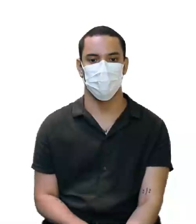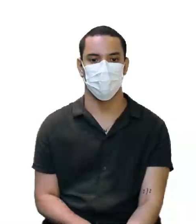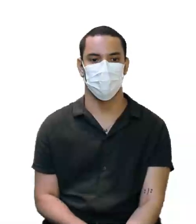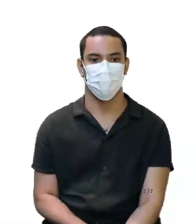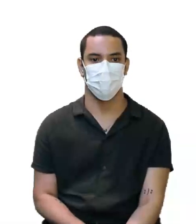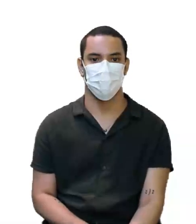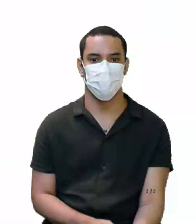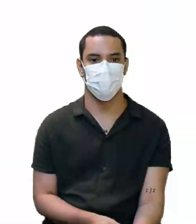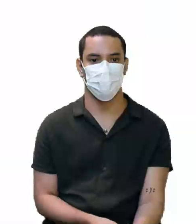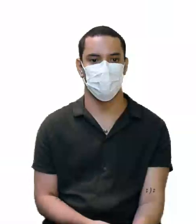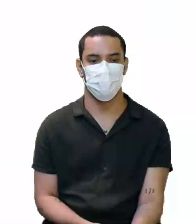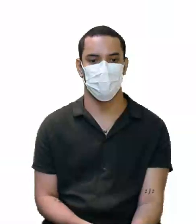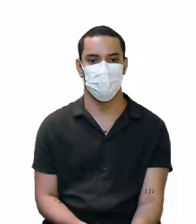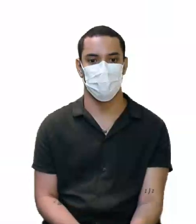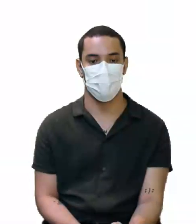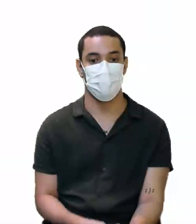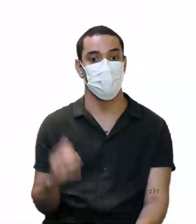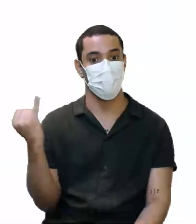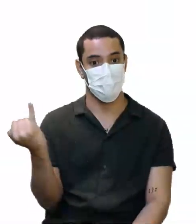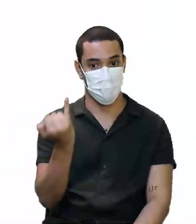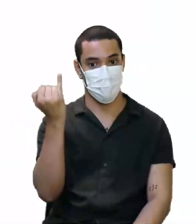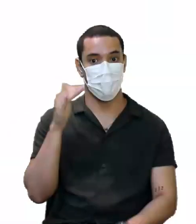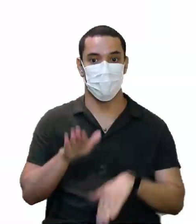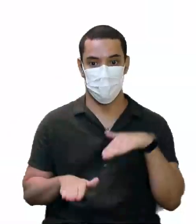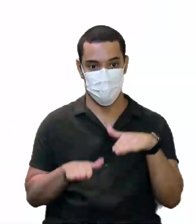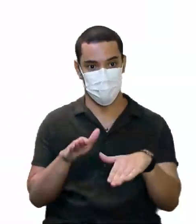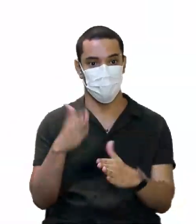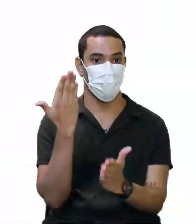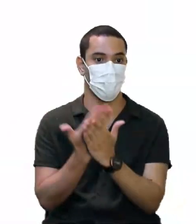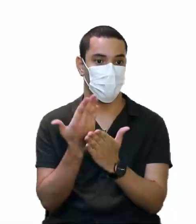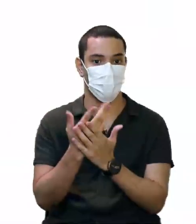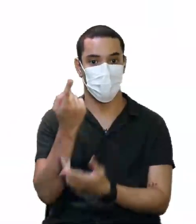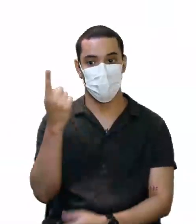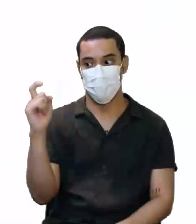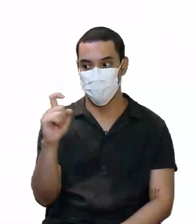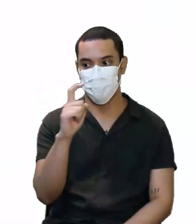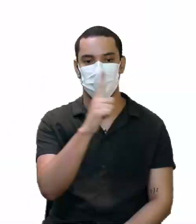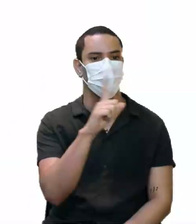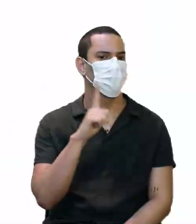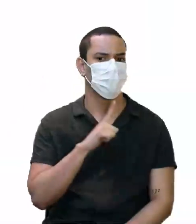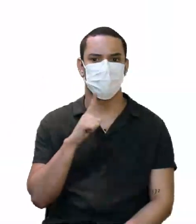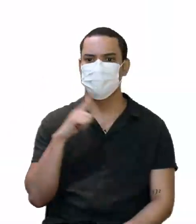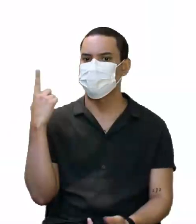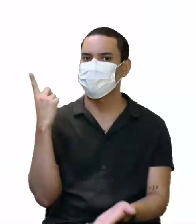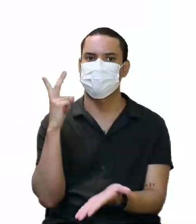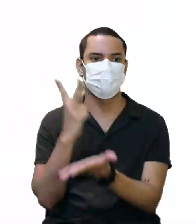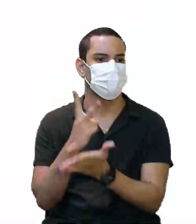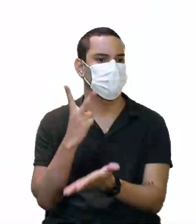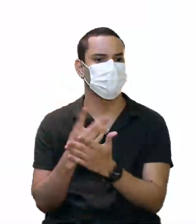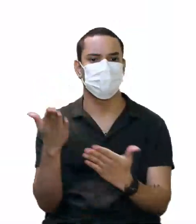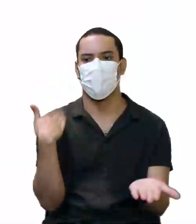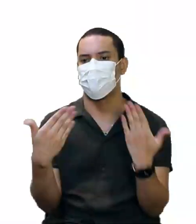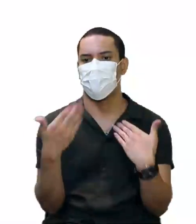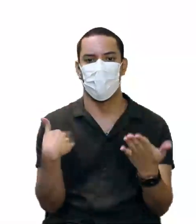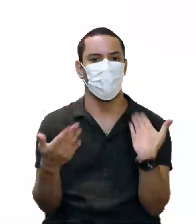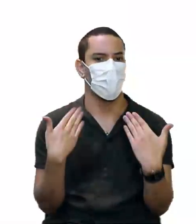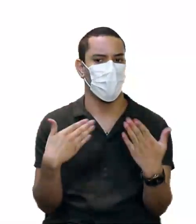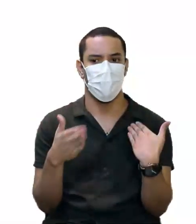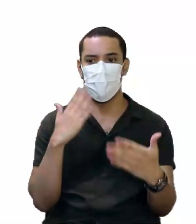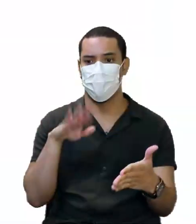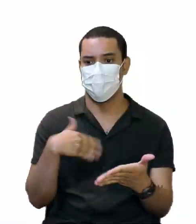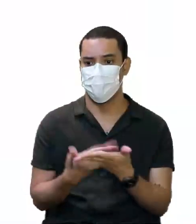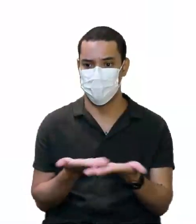Joga ali. A importância dessas pegadas para o estudo da evolução humana tem sido intensamente debatida desde